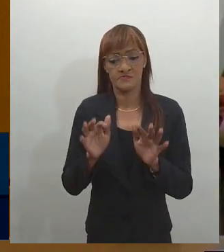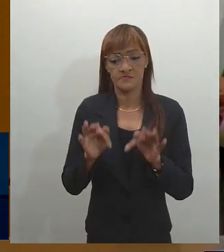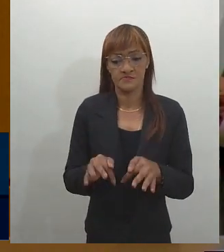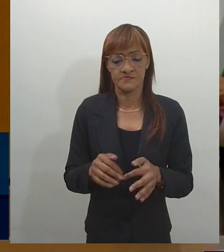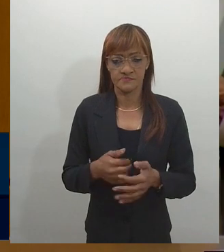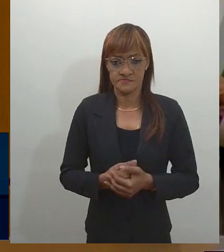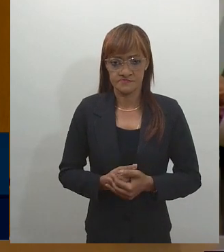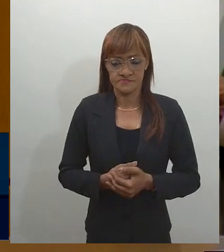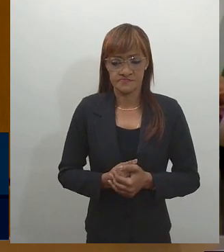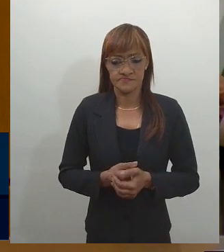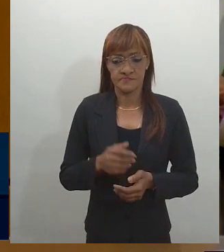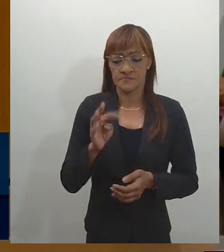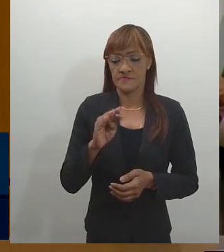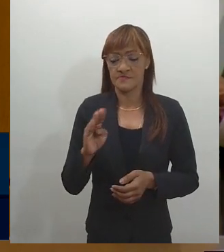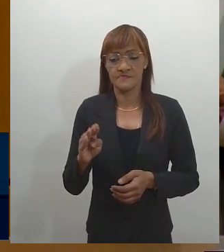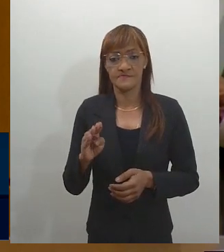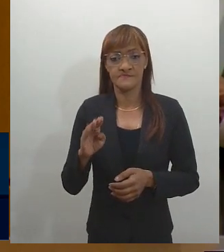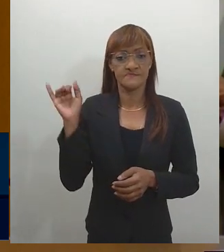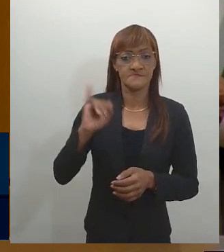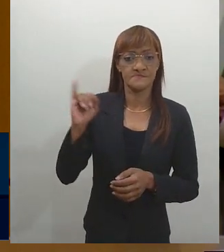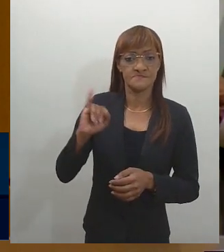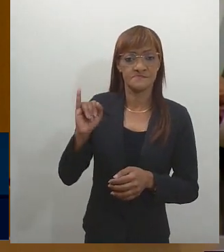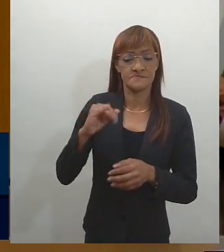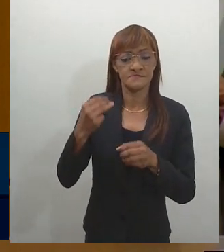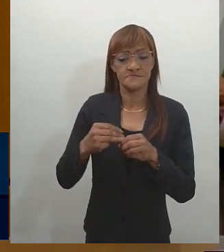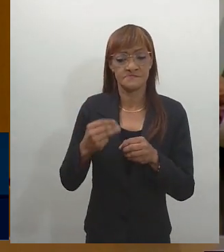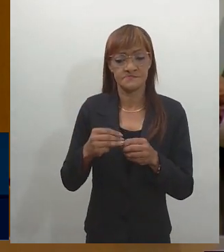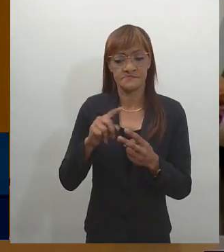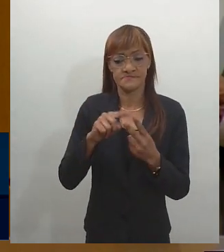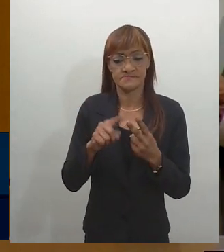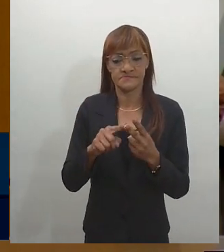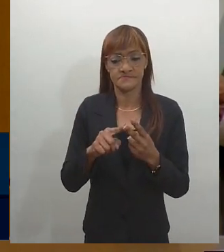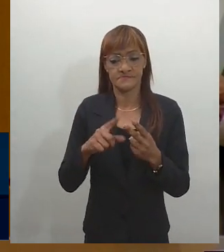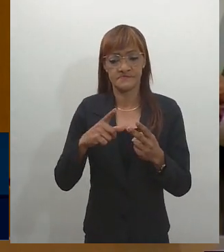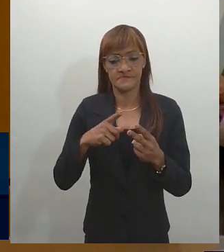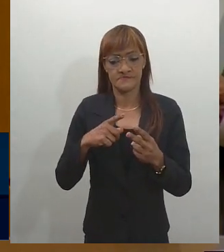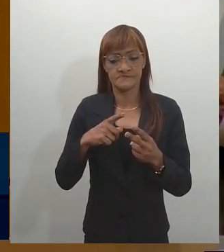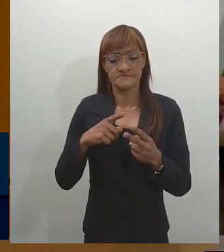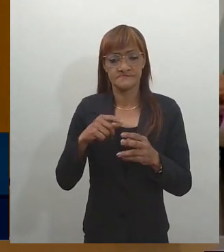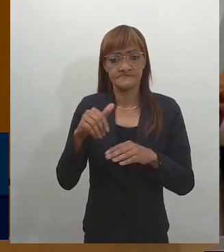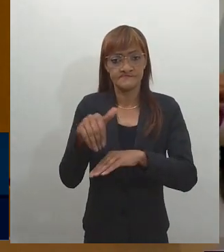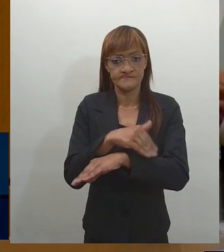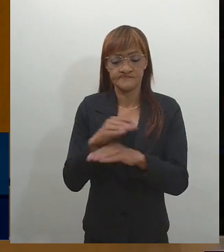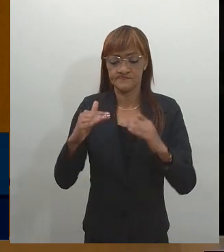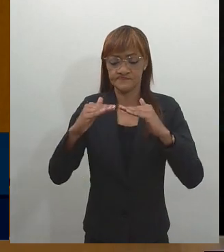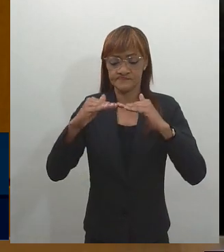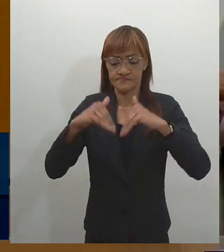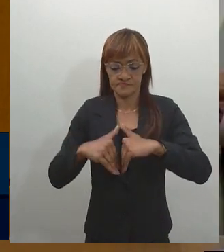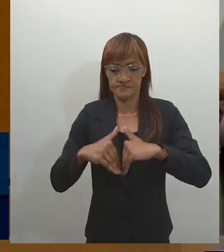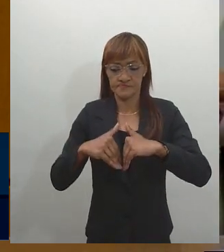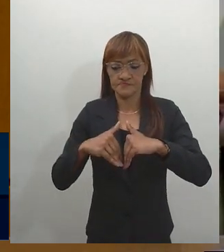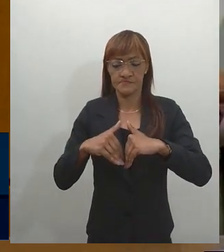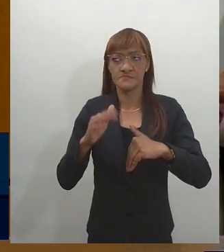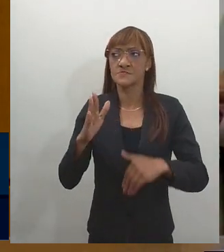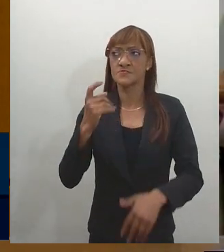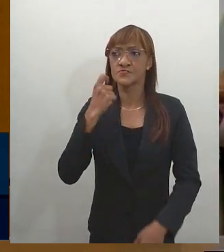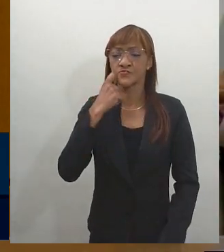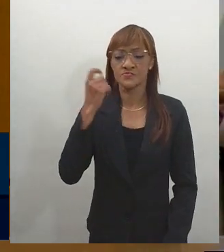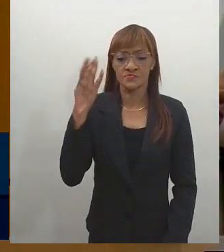é onde houve aquele rompimento da pista. O governador, inclusive, semana passada, sexta-feira, esteve lá em